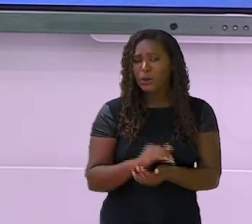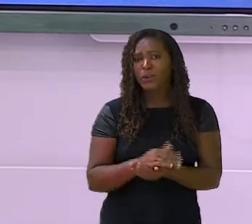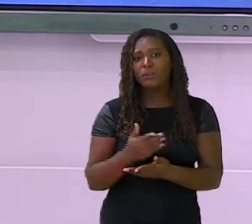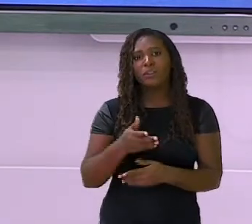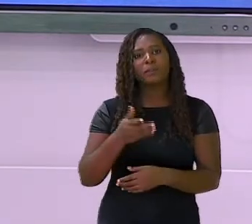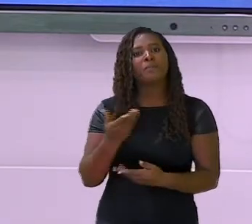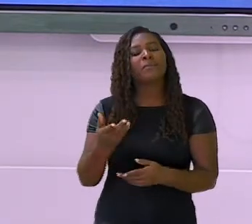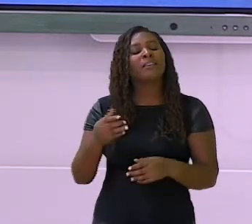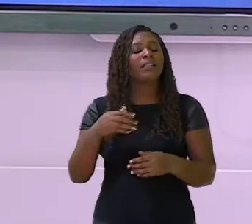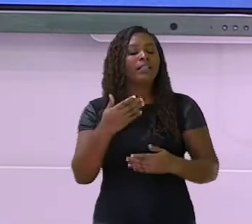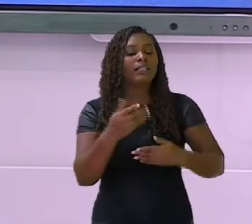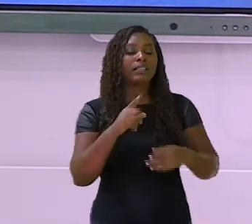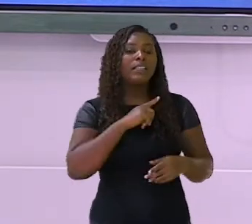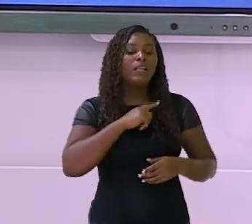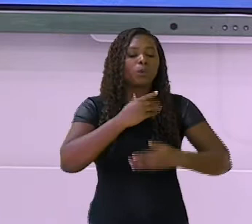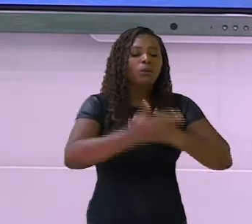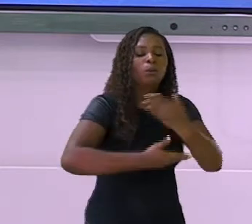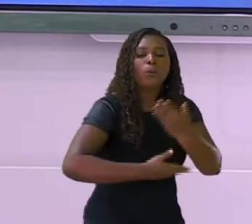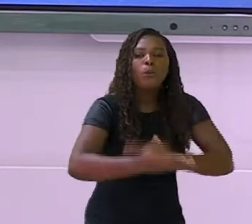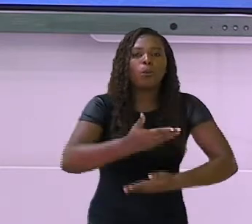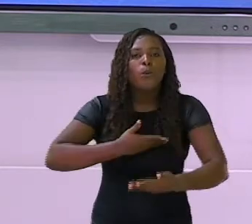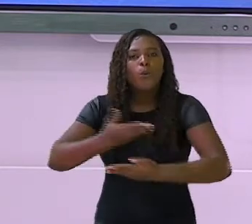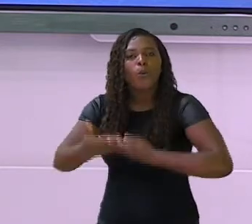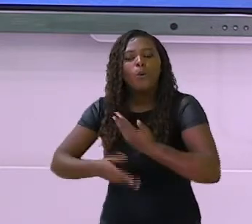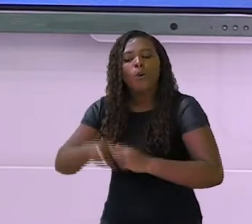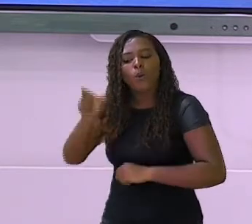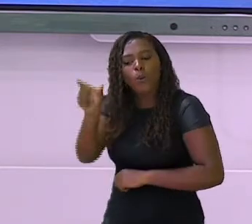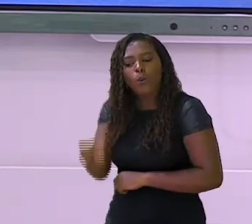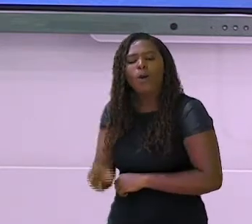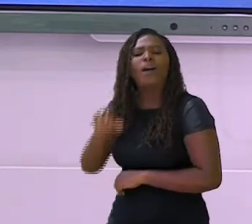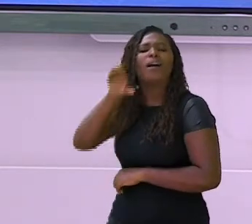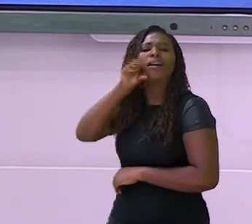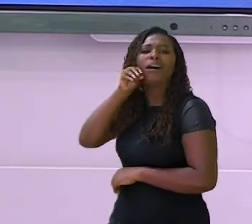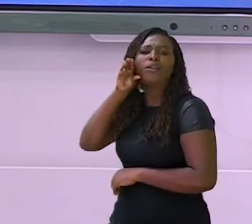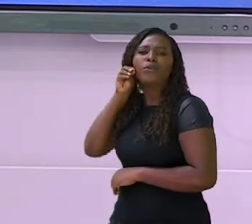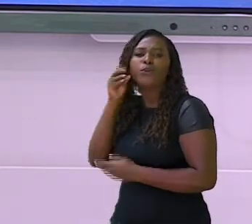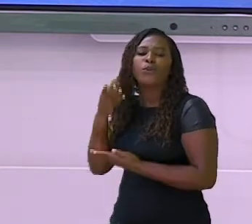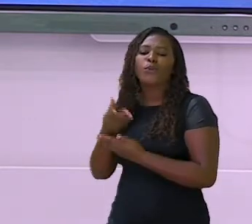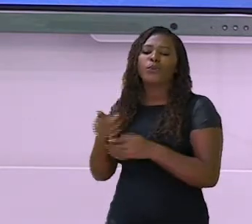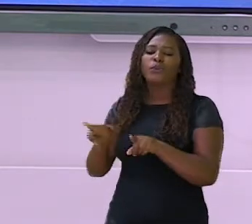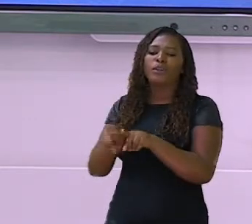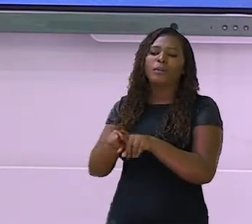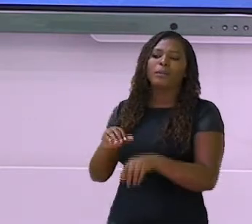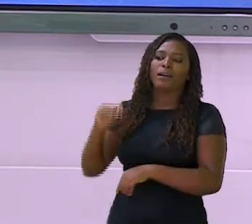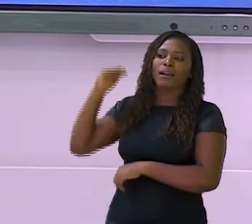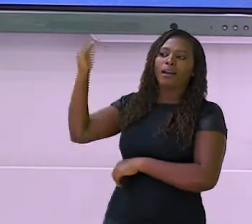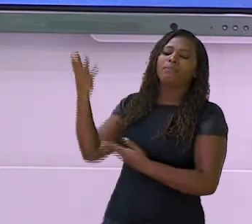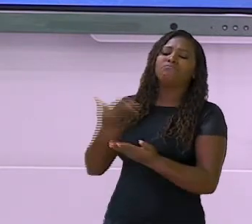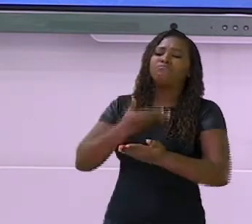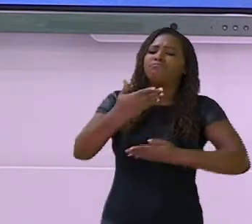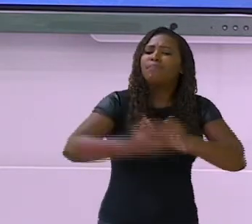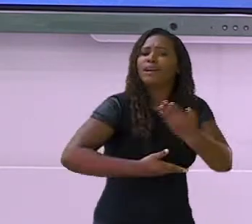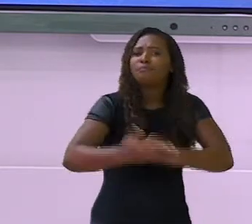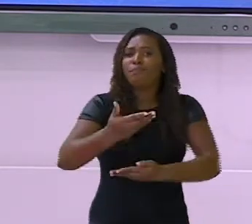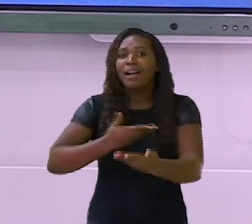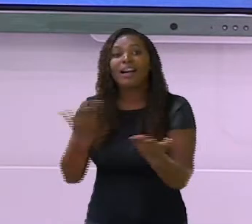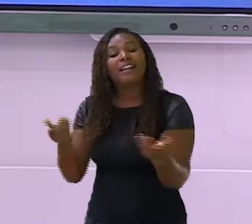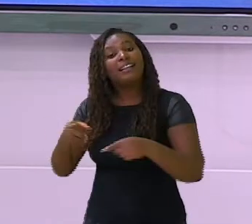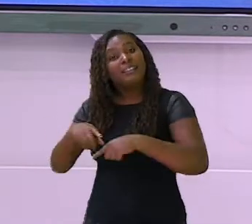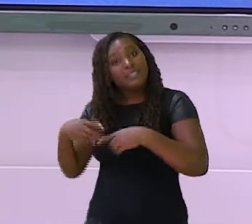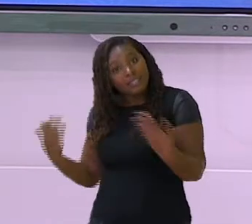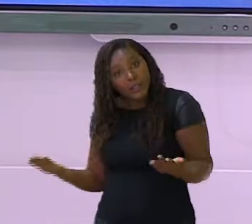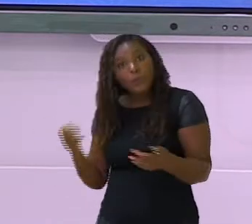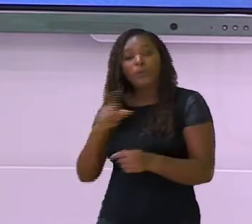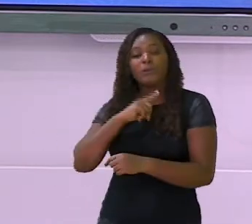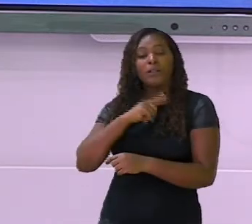pessoas adultas. Então a escola, ela tem uma importância no dia a dia da nossa sociedade, da nossa vida, né? Então